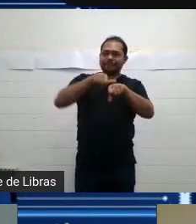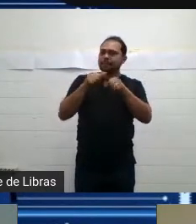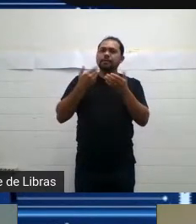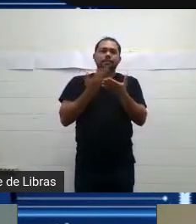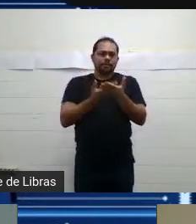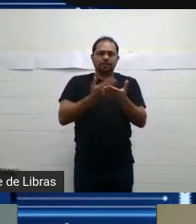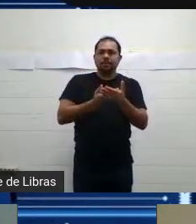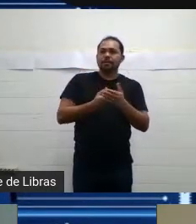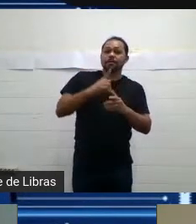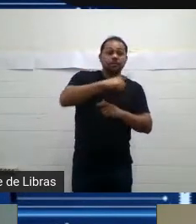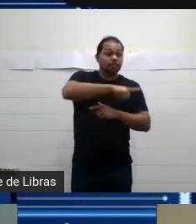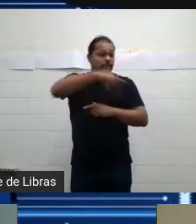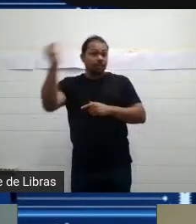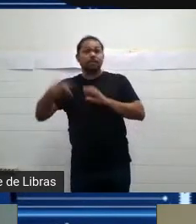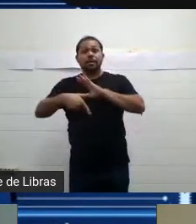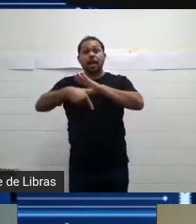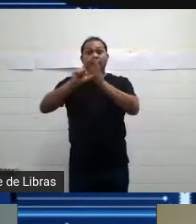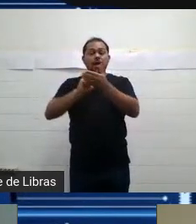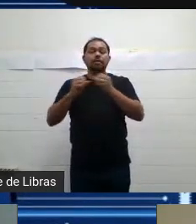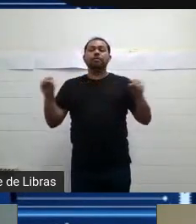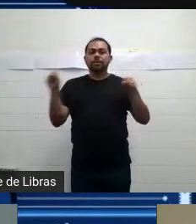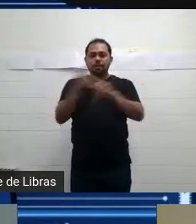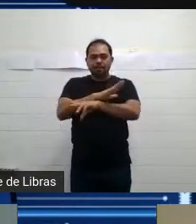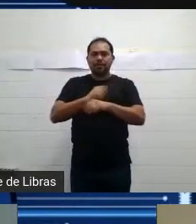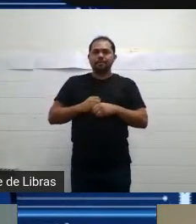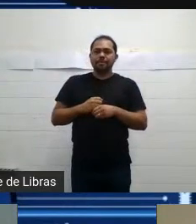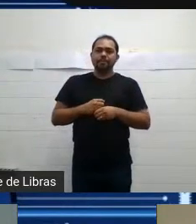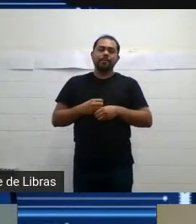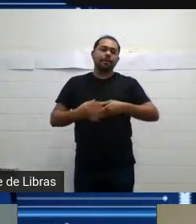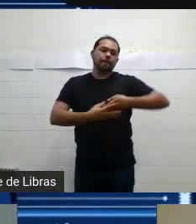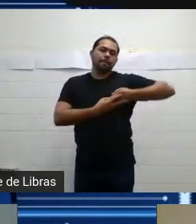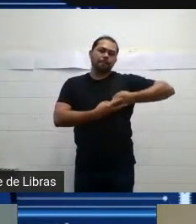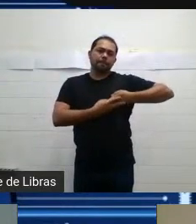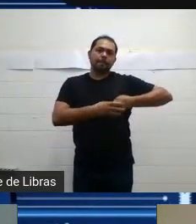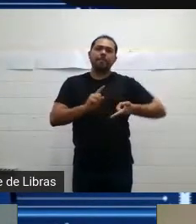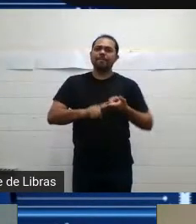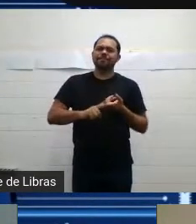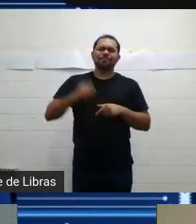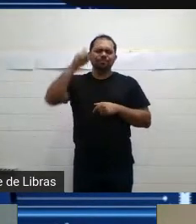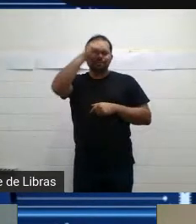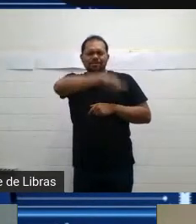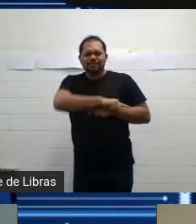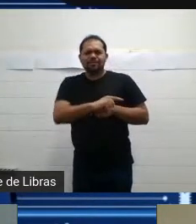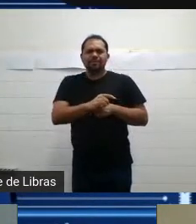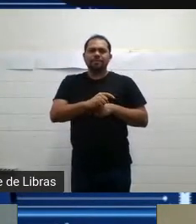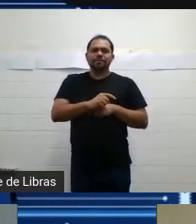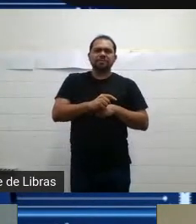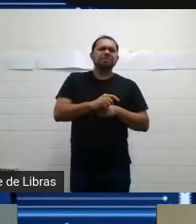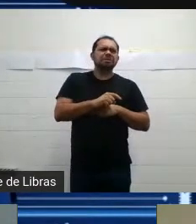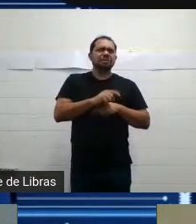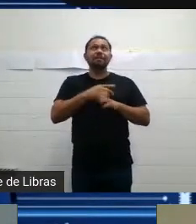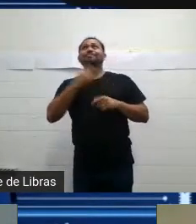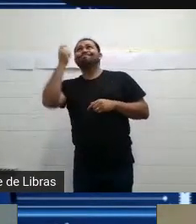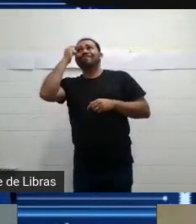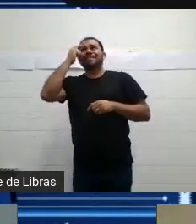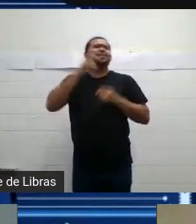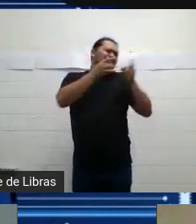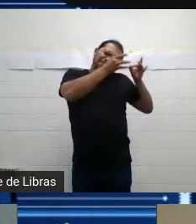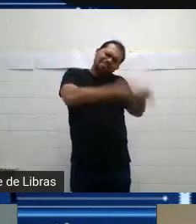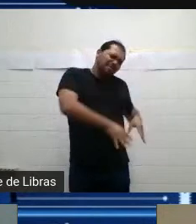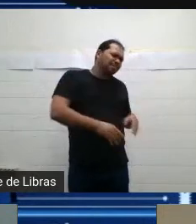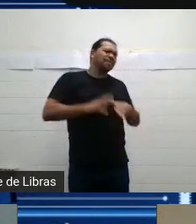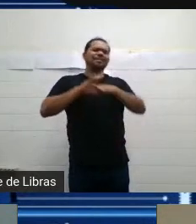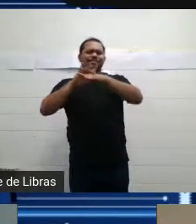da aula terminar, para dar de mamar. Então, foi bem difícil. Teve um momento que eu pensei em desistir, adoeci,